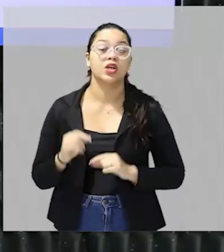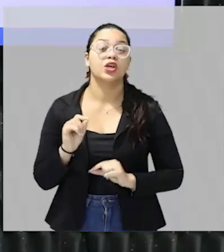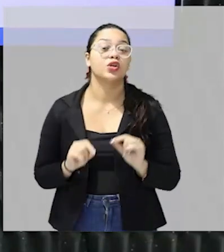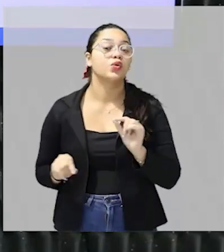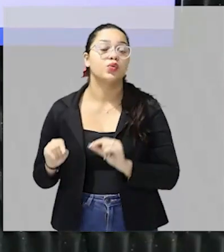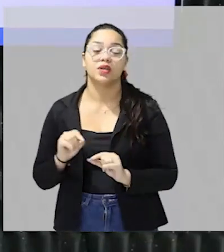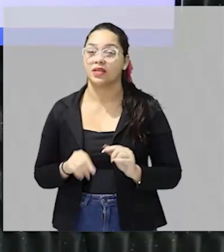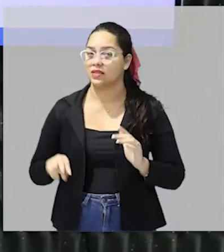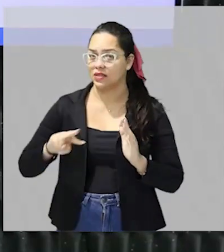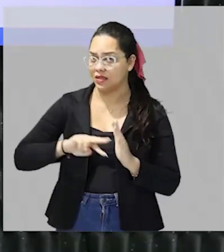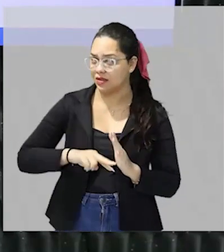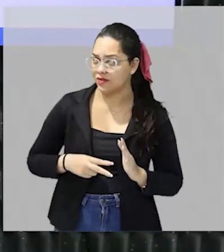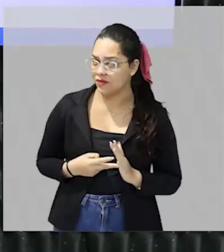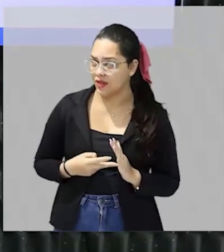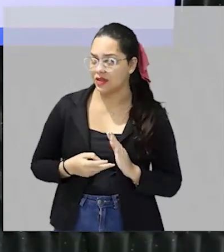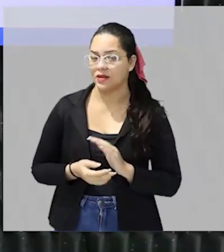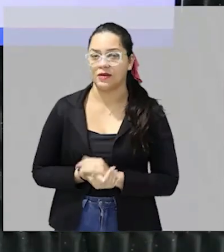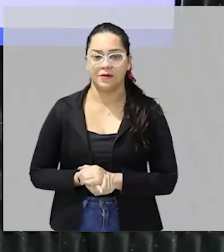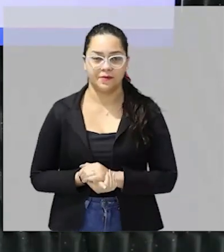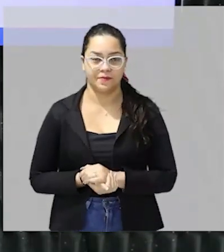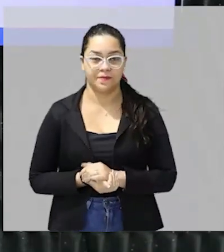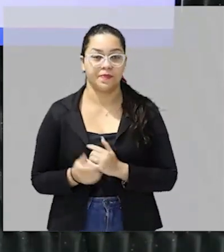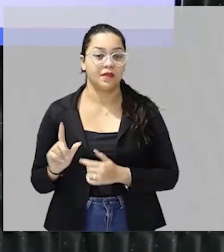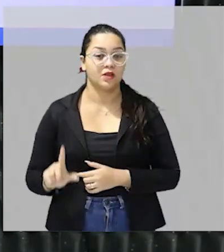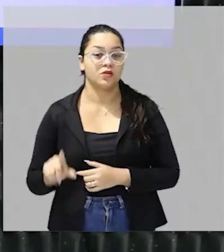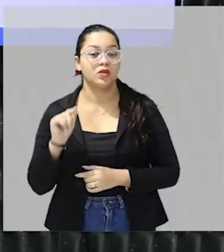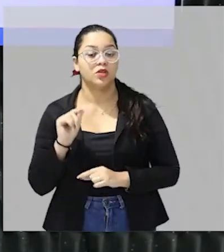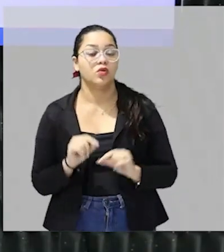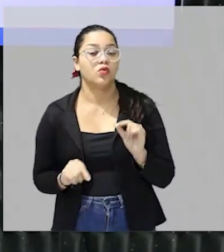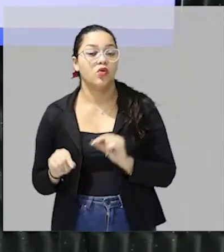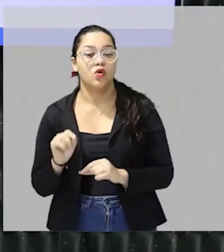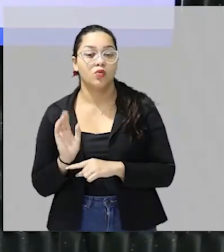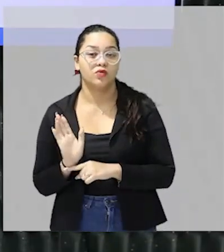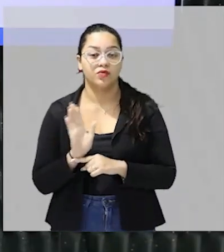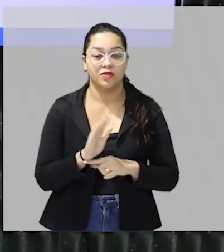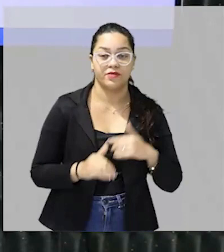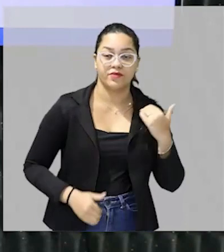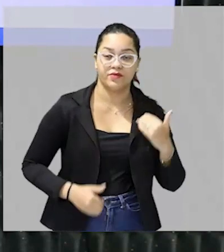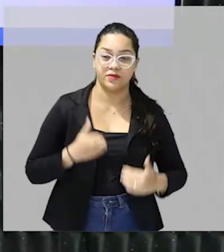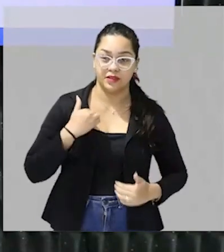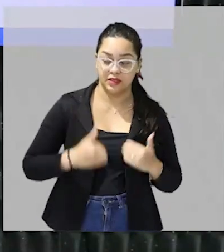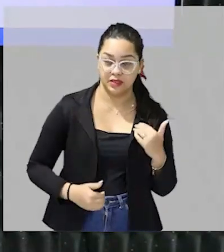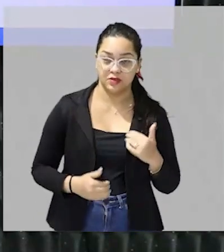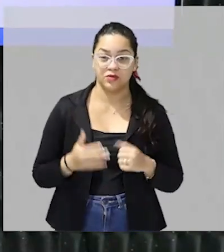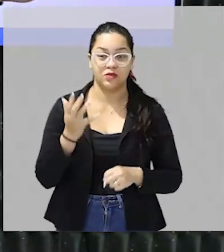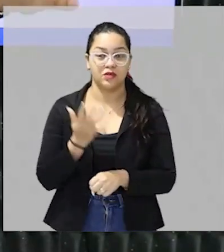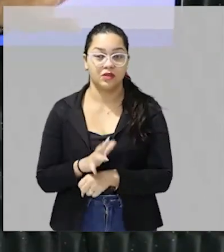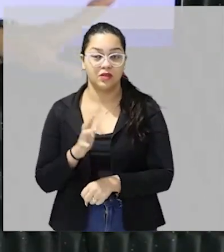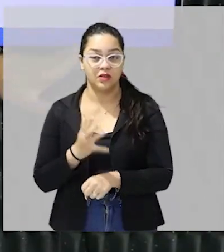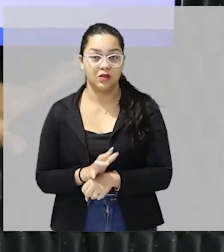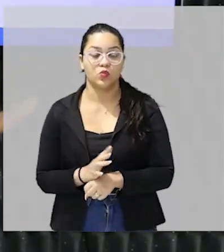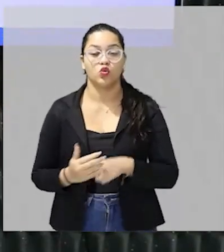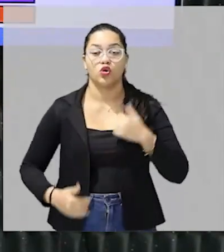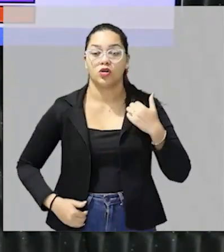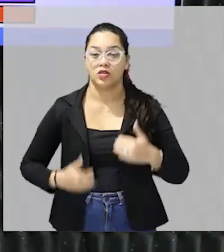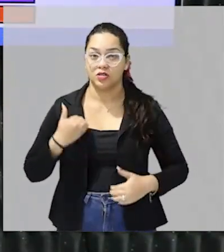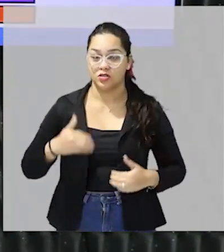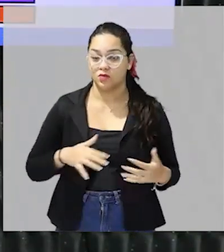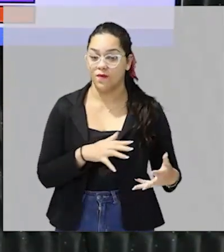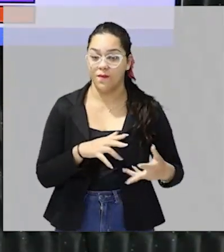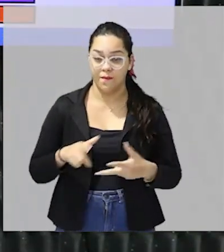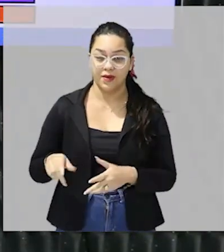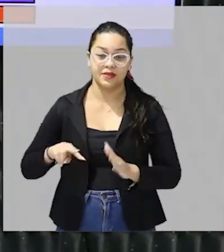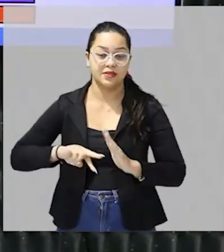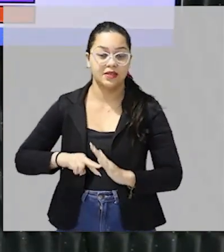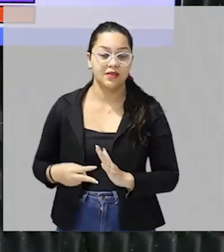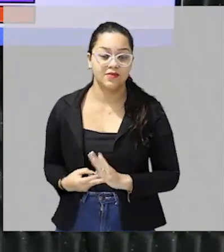são capacidades físicas? São definidas como atributo físico treinável no organismo humano. O que